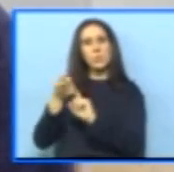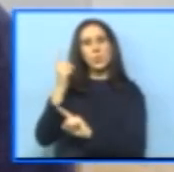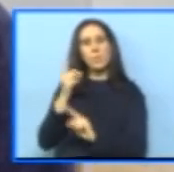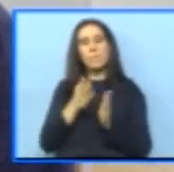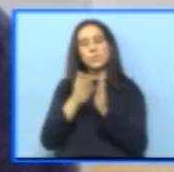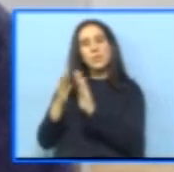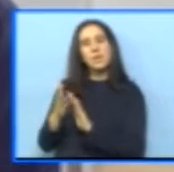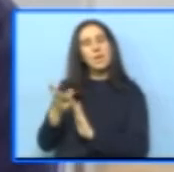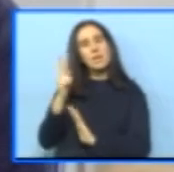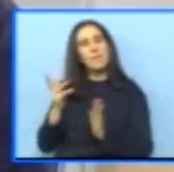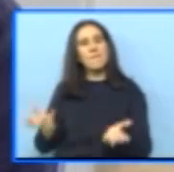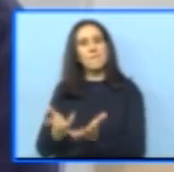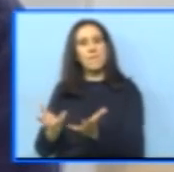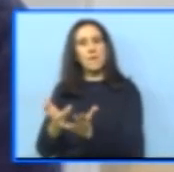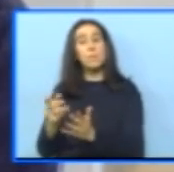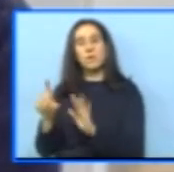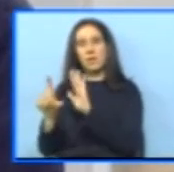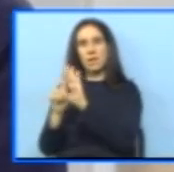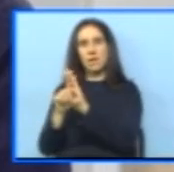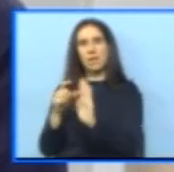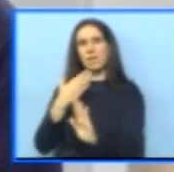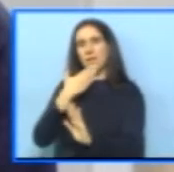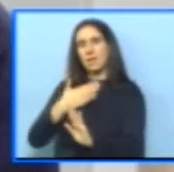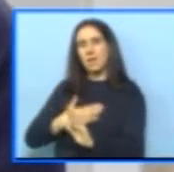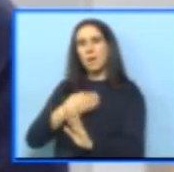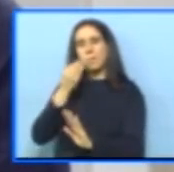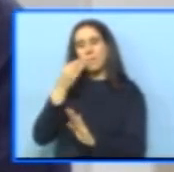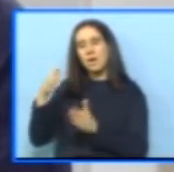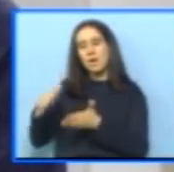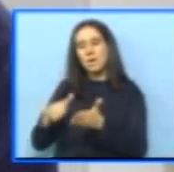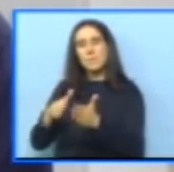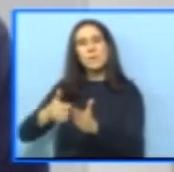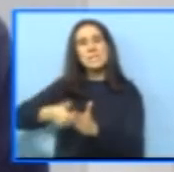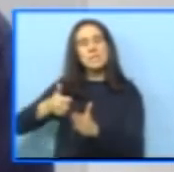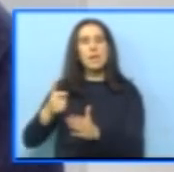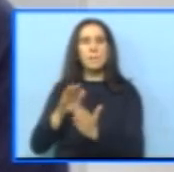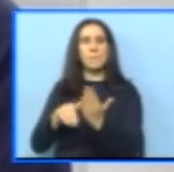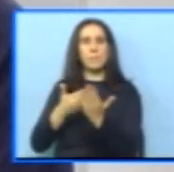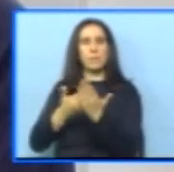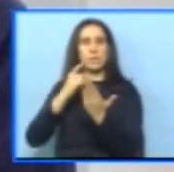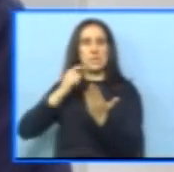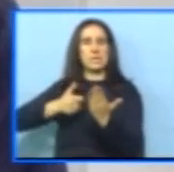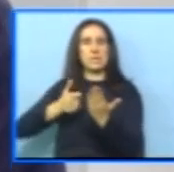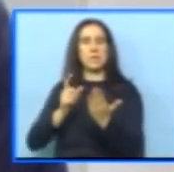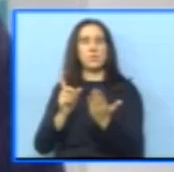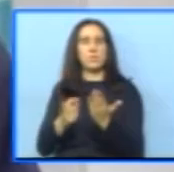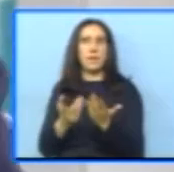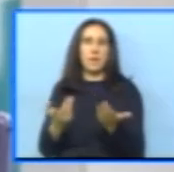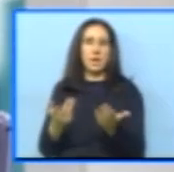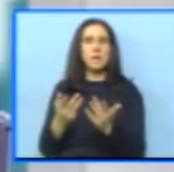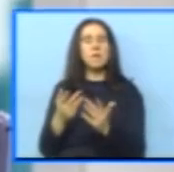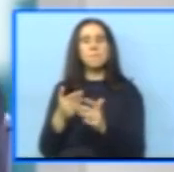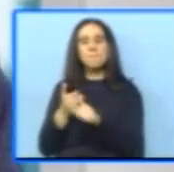potenciar a liberdade, porque essa lei está-me a traduzir aquilo que é o caminho essencial, que é a proposta essencial, que é